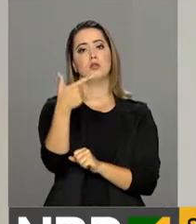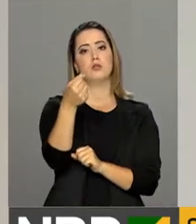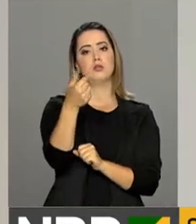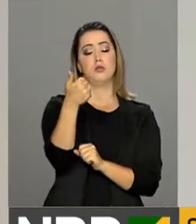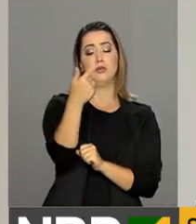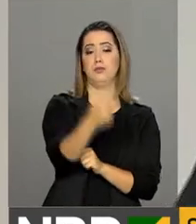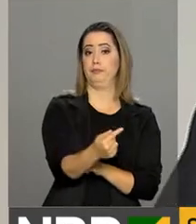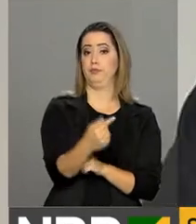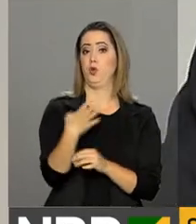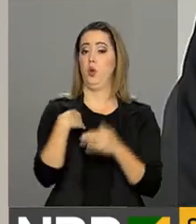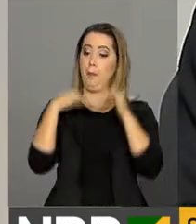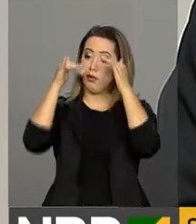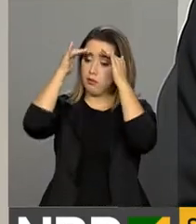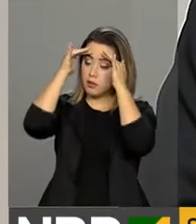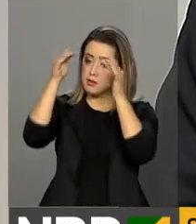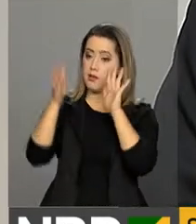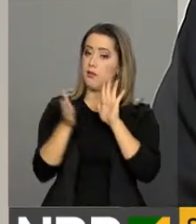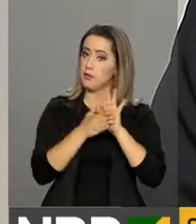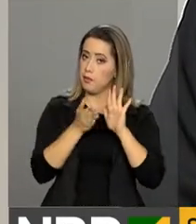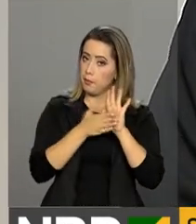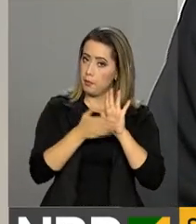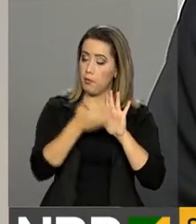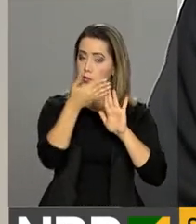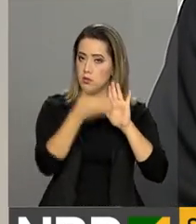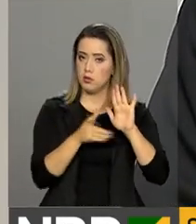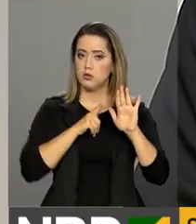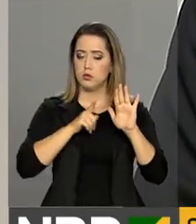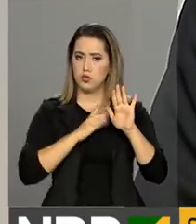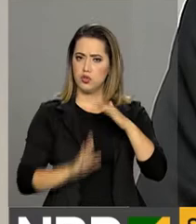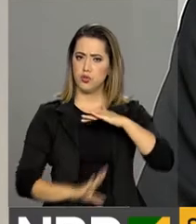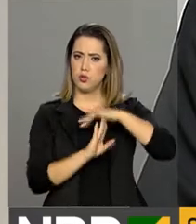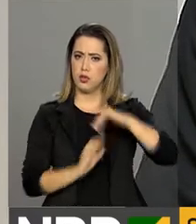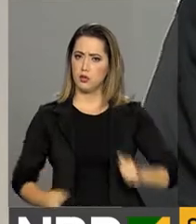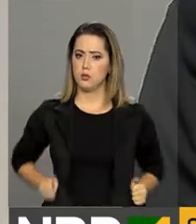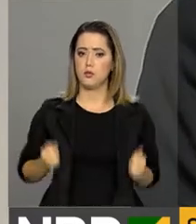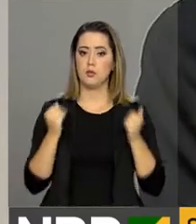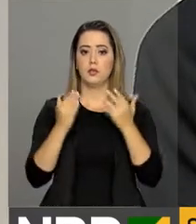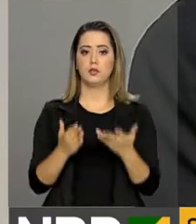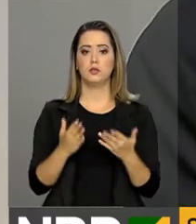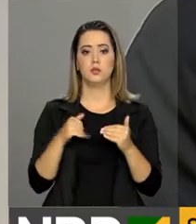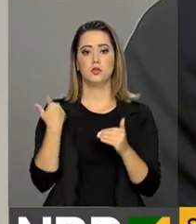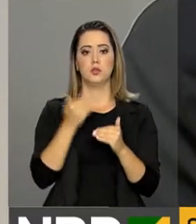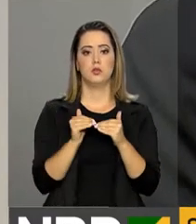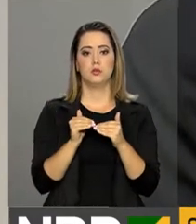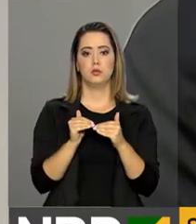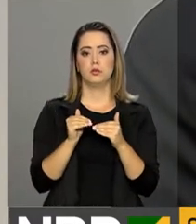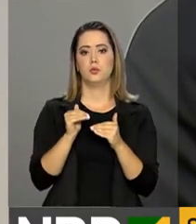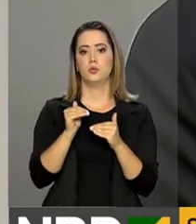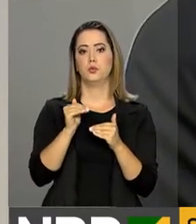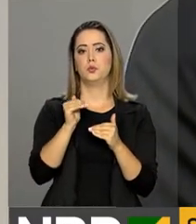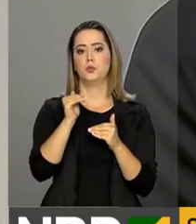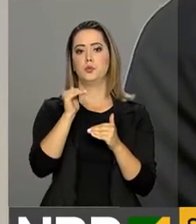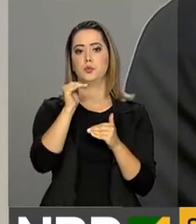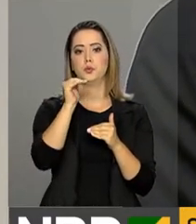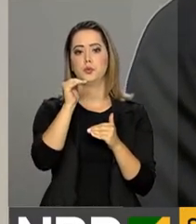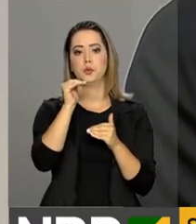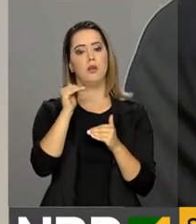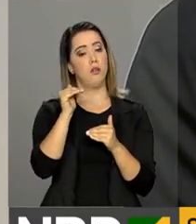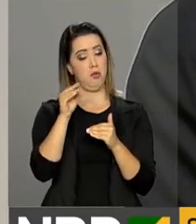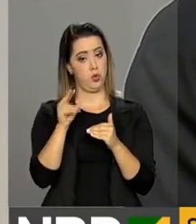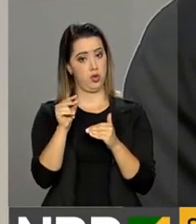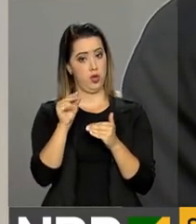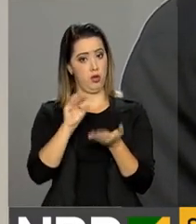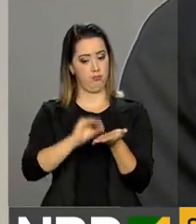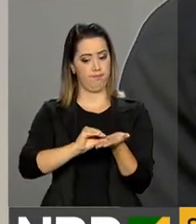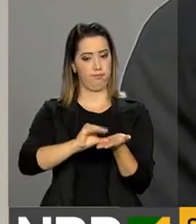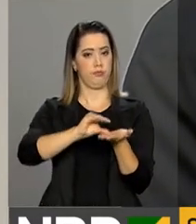proposta do teto dos gastos públicos e aumentamos as verbas para a saúde e para a